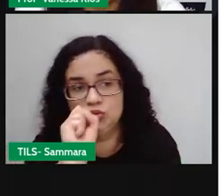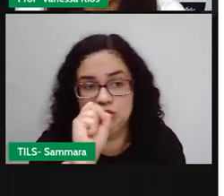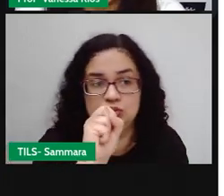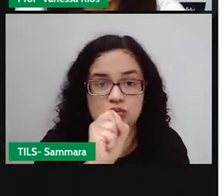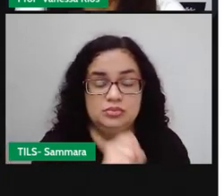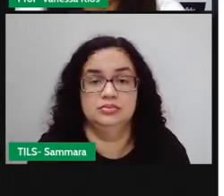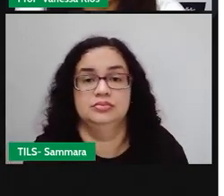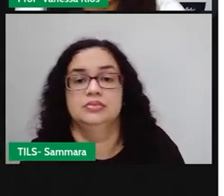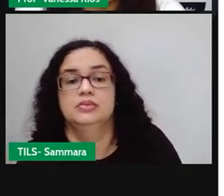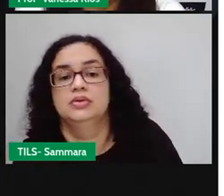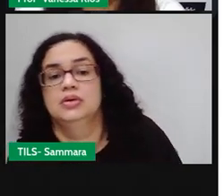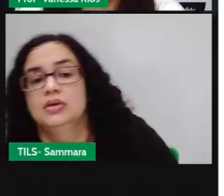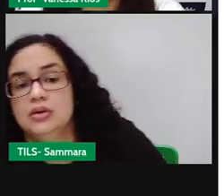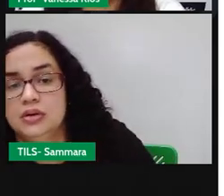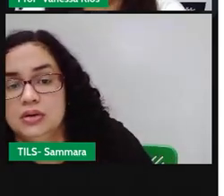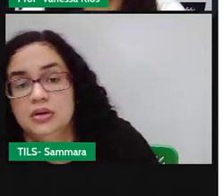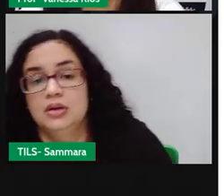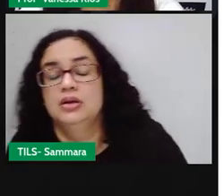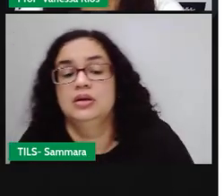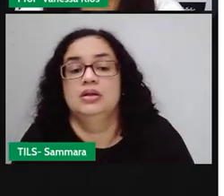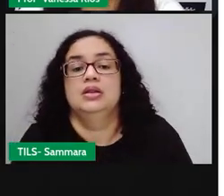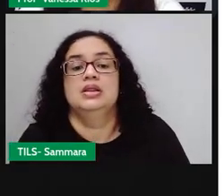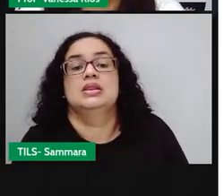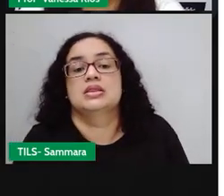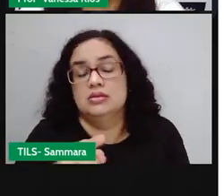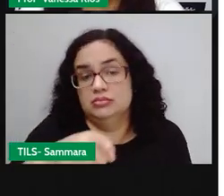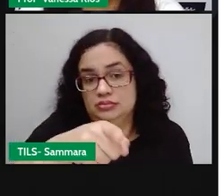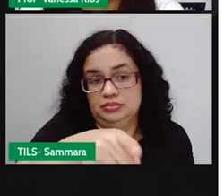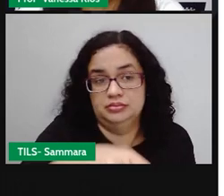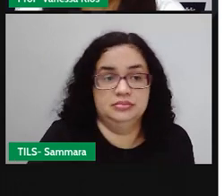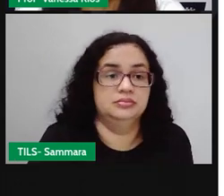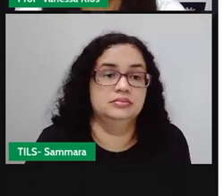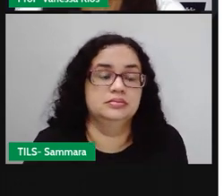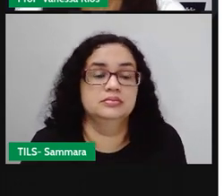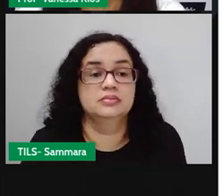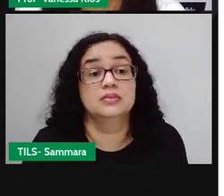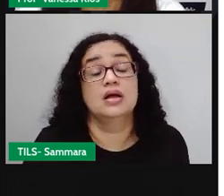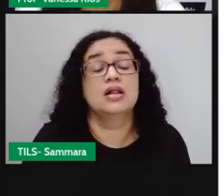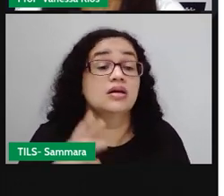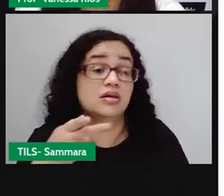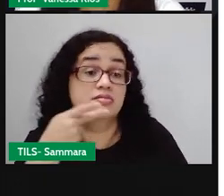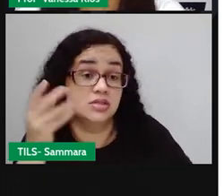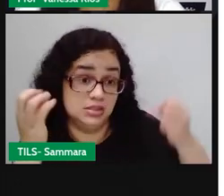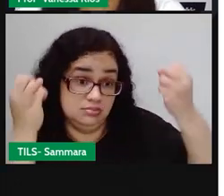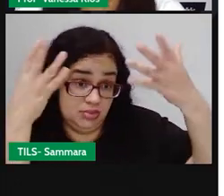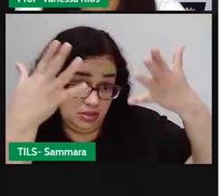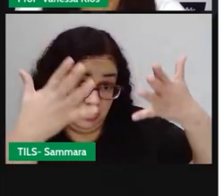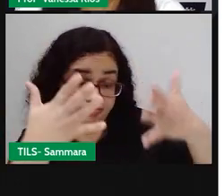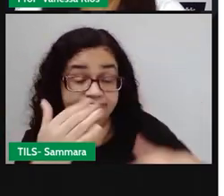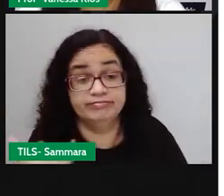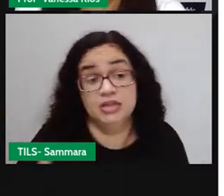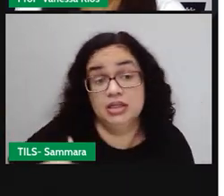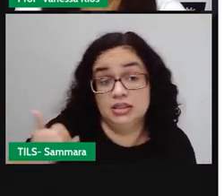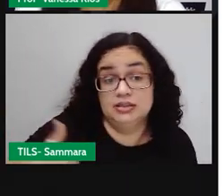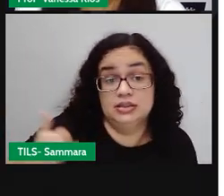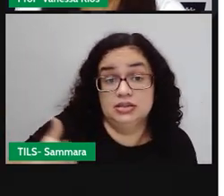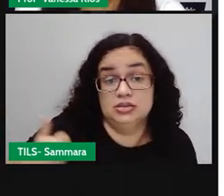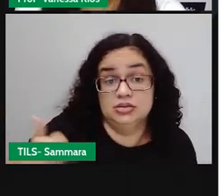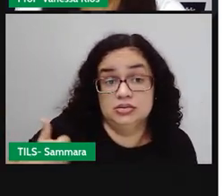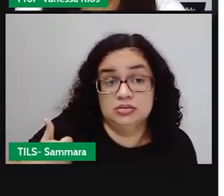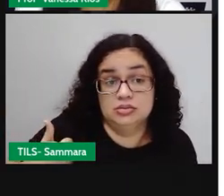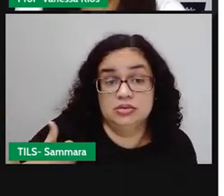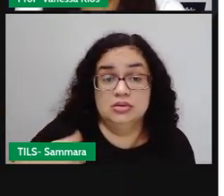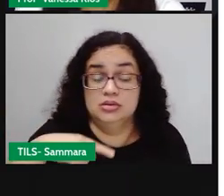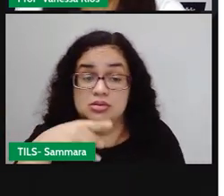seguro. Além desse selo, aparece também esse daí, ó, que é a indicação da idade. Então,